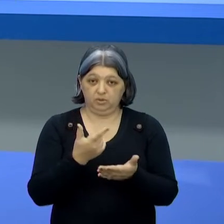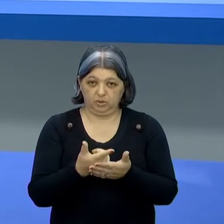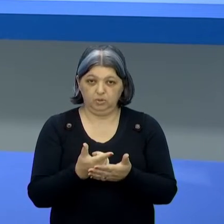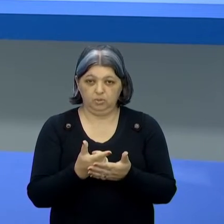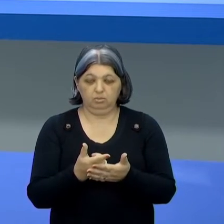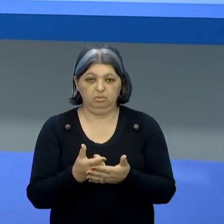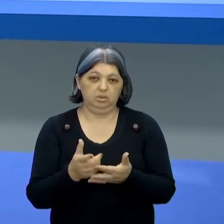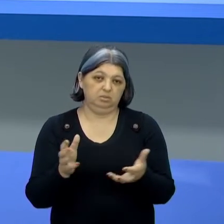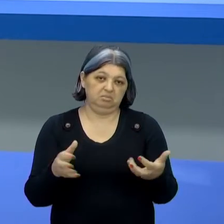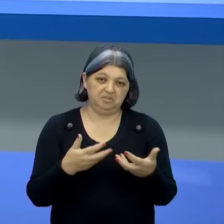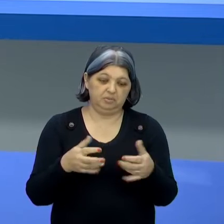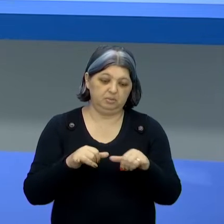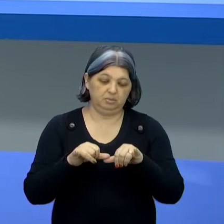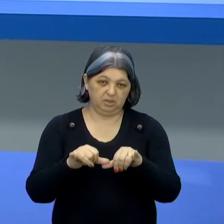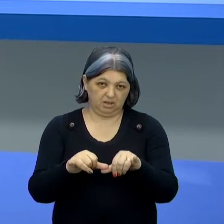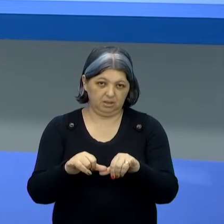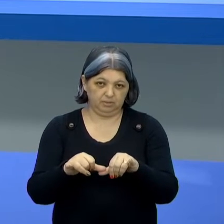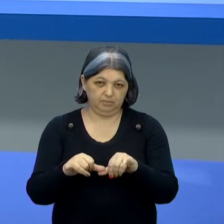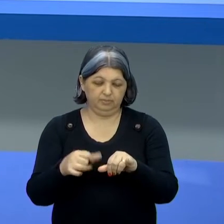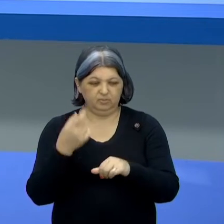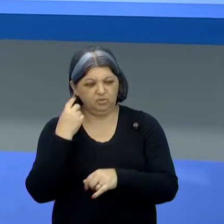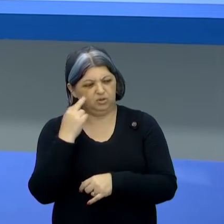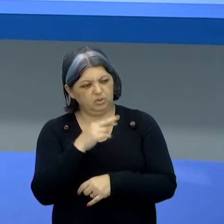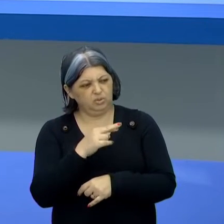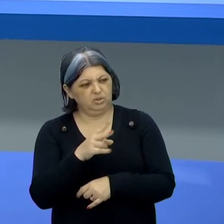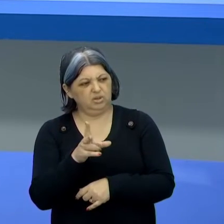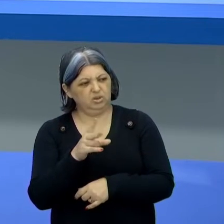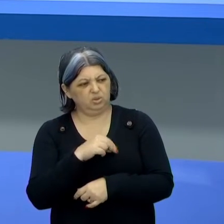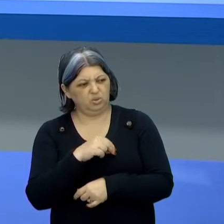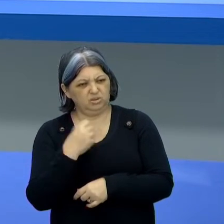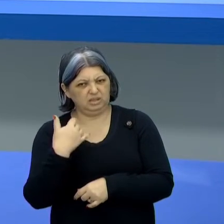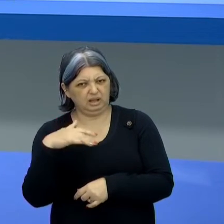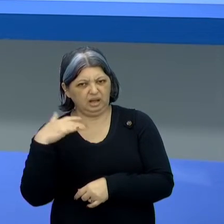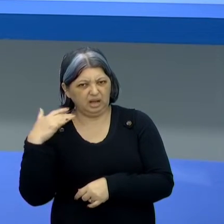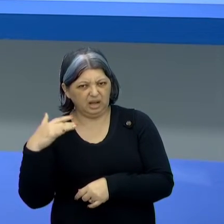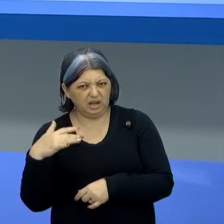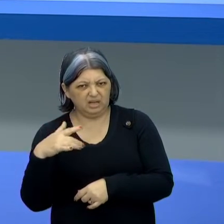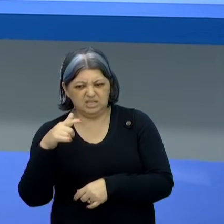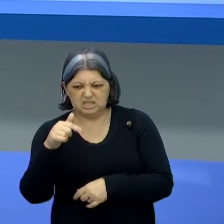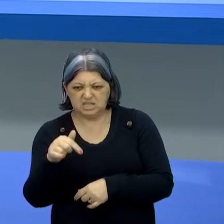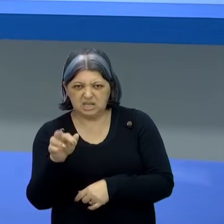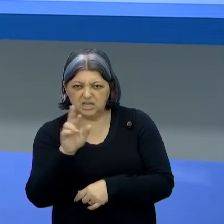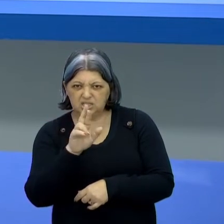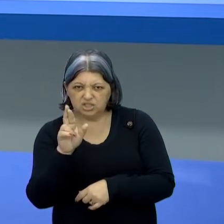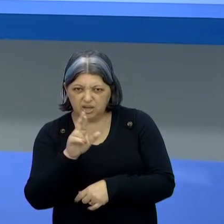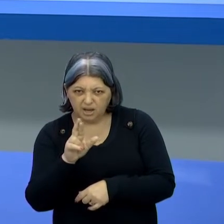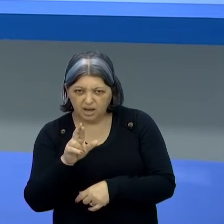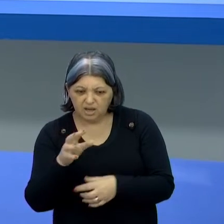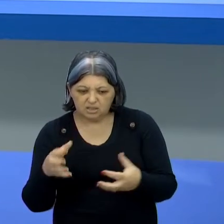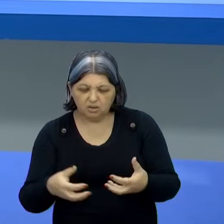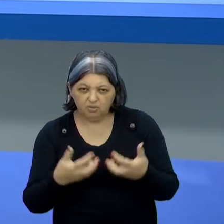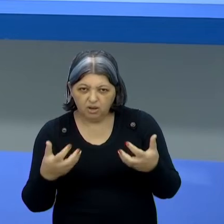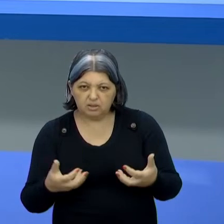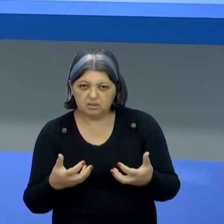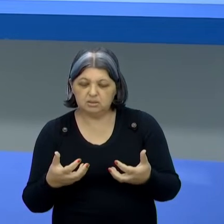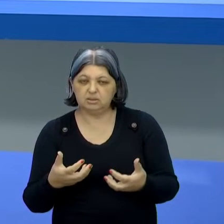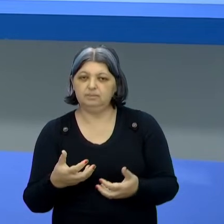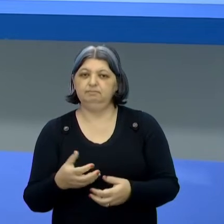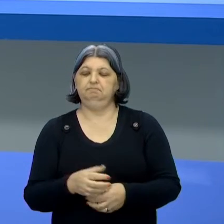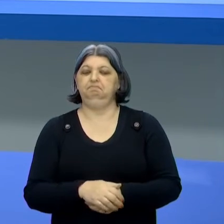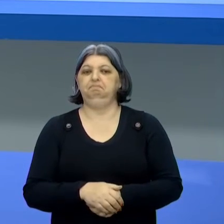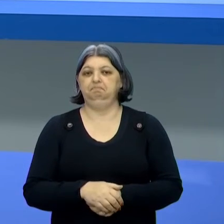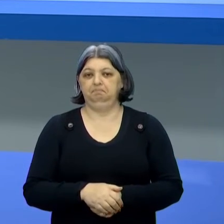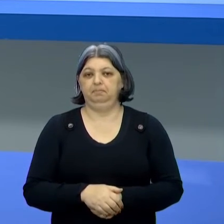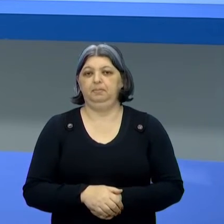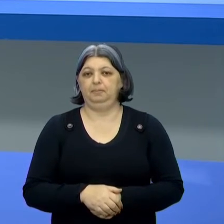no supermercado, né? Você olha assim, nossa, a verdura tá caro, R$7 um alface, né?